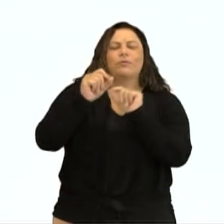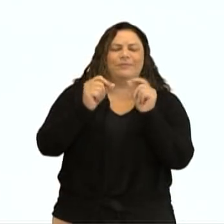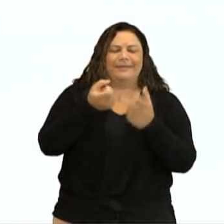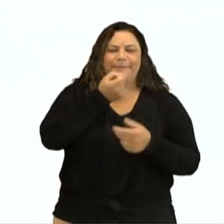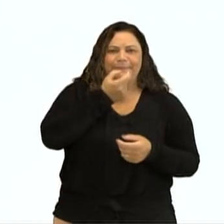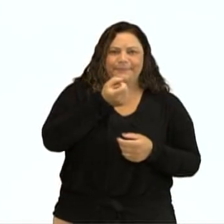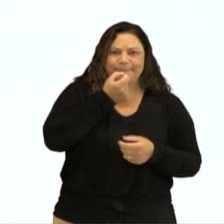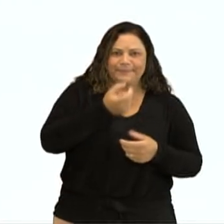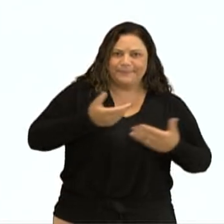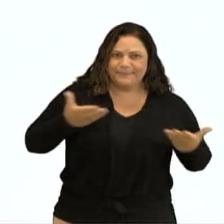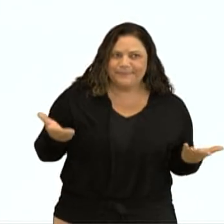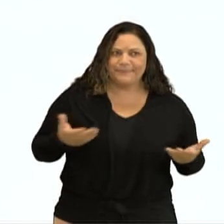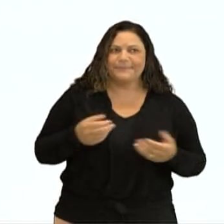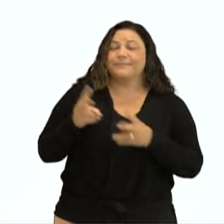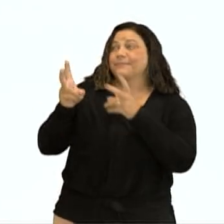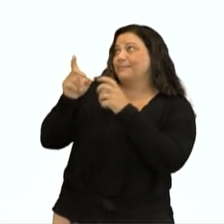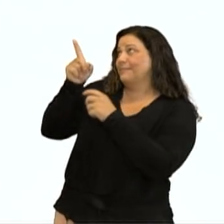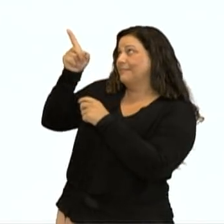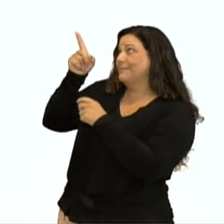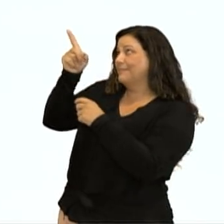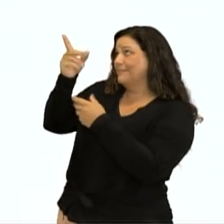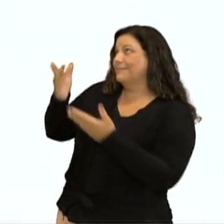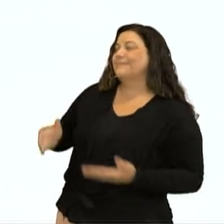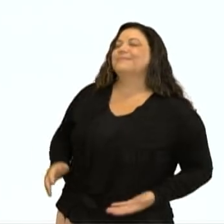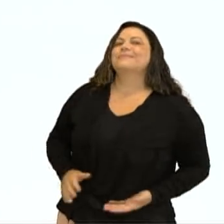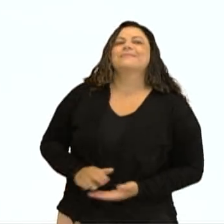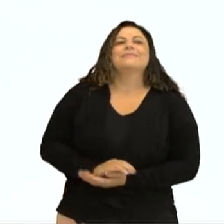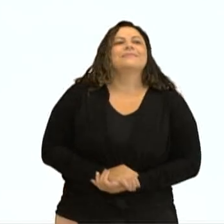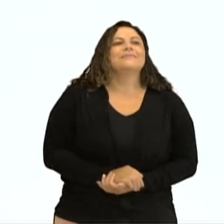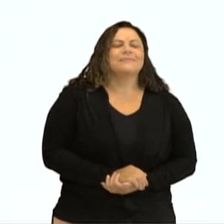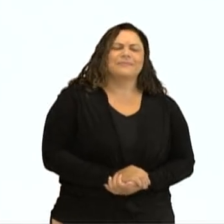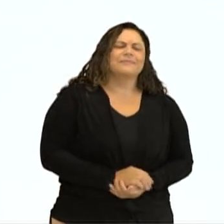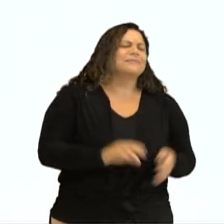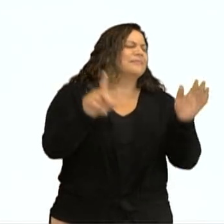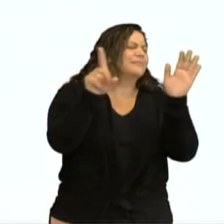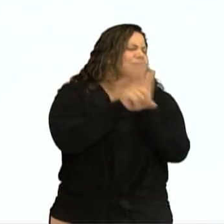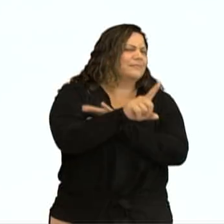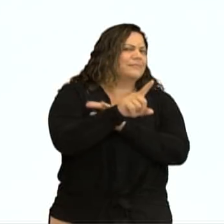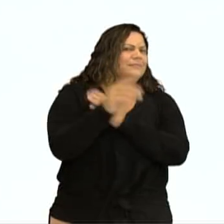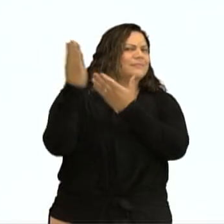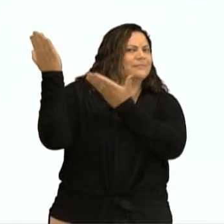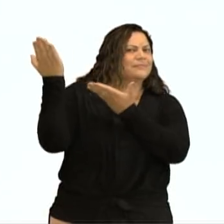bactérias? Está aqui, Eu fiz a pergunta e eu trago essa imagem. Então,